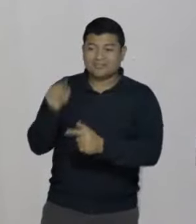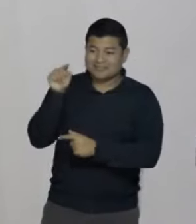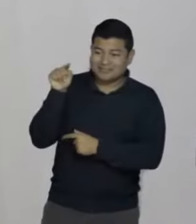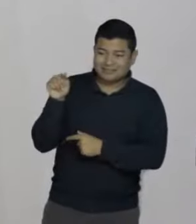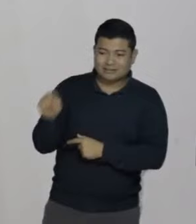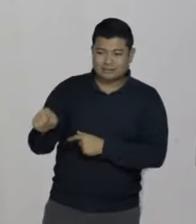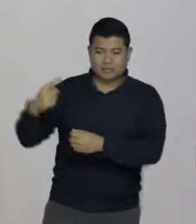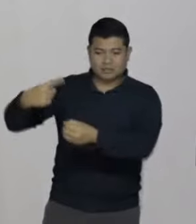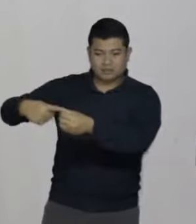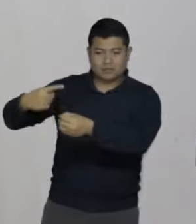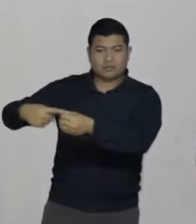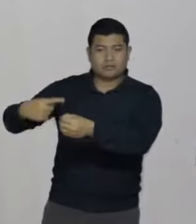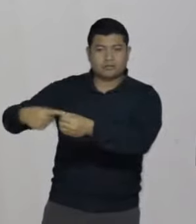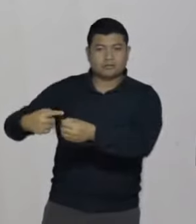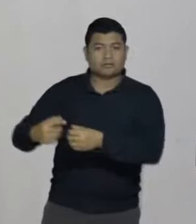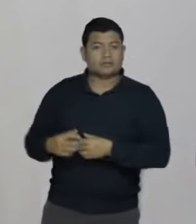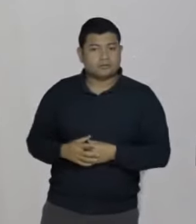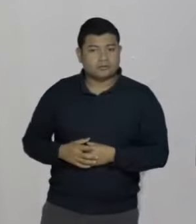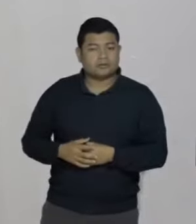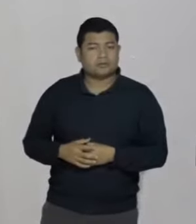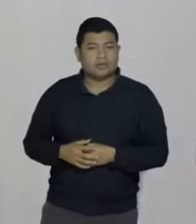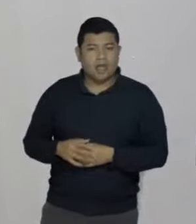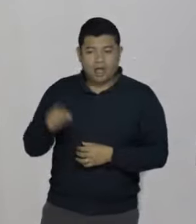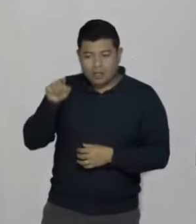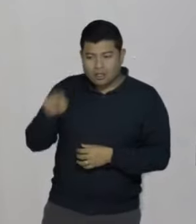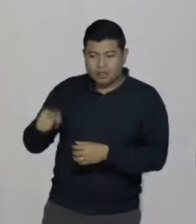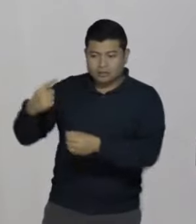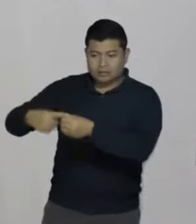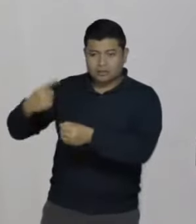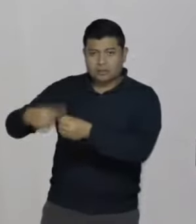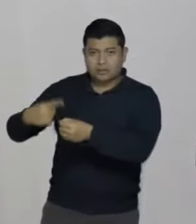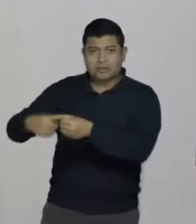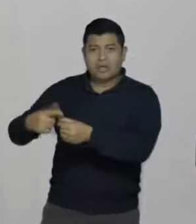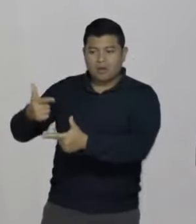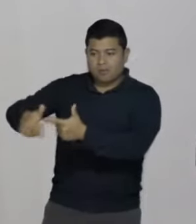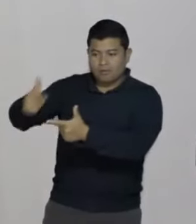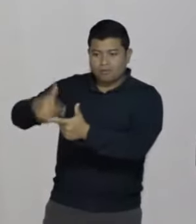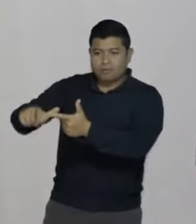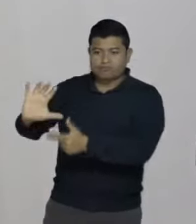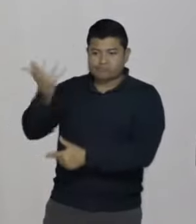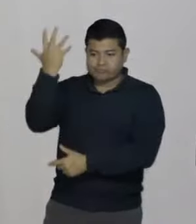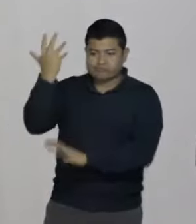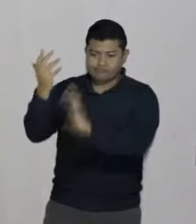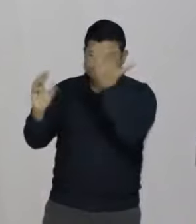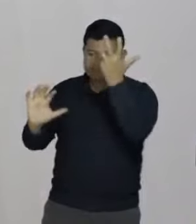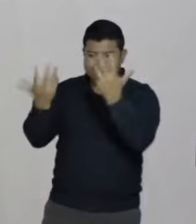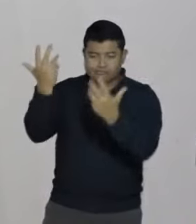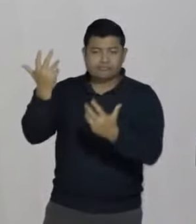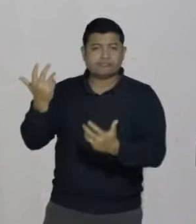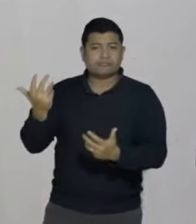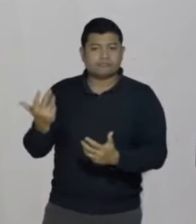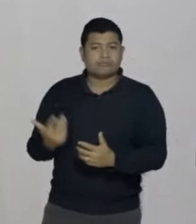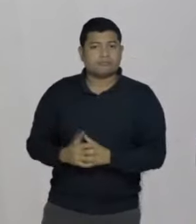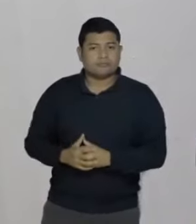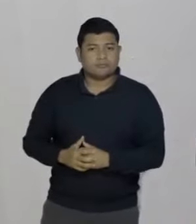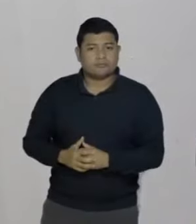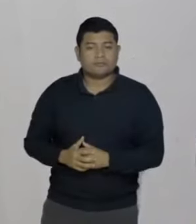município é lá no município da Porca Torce o Rabo é lá no município